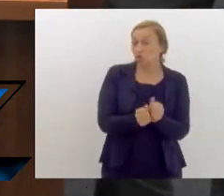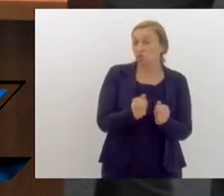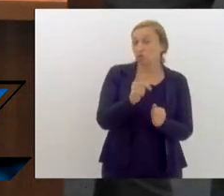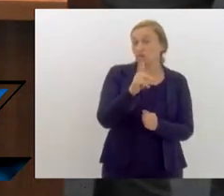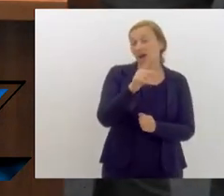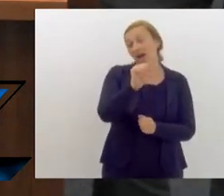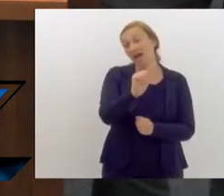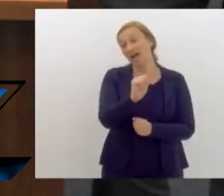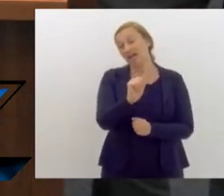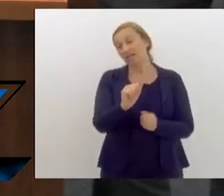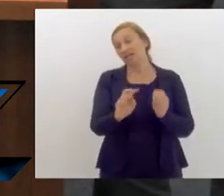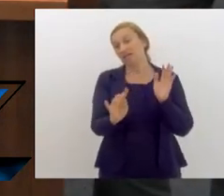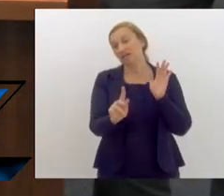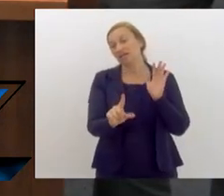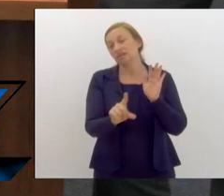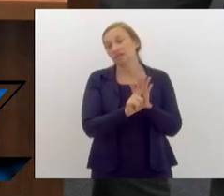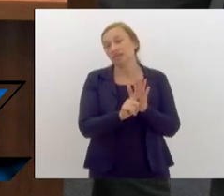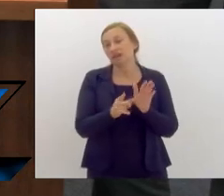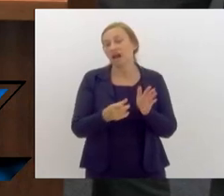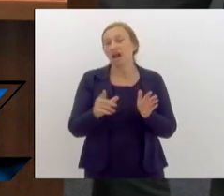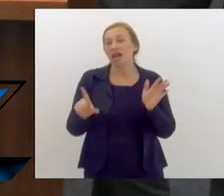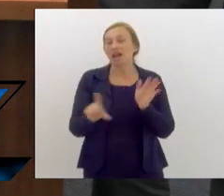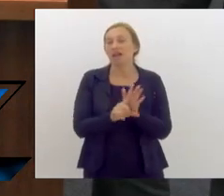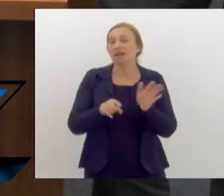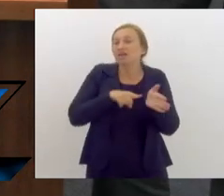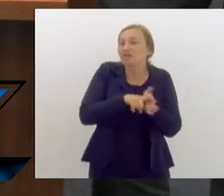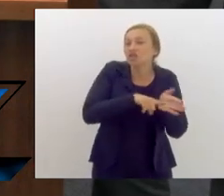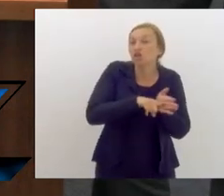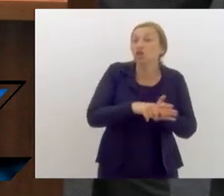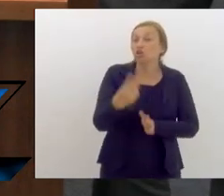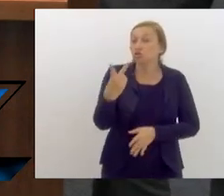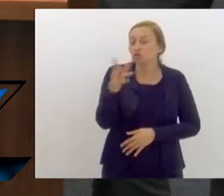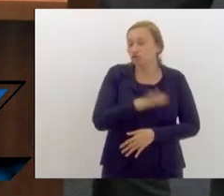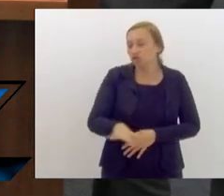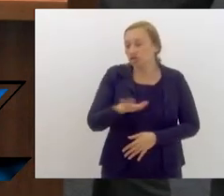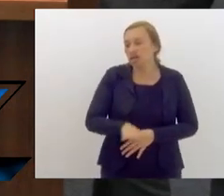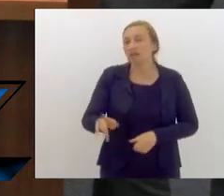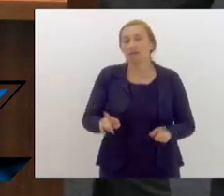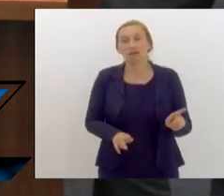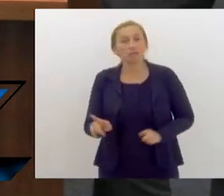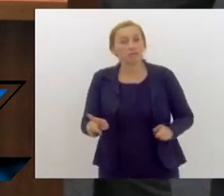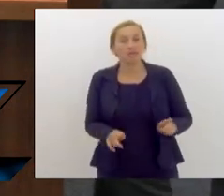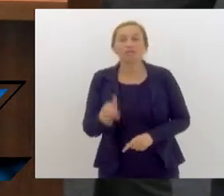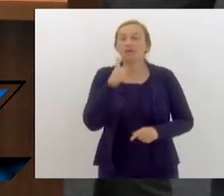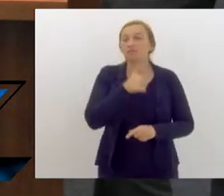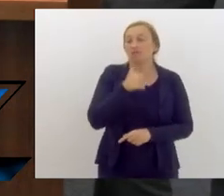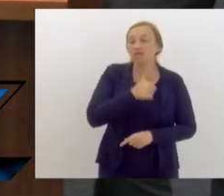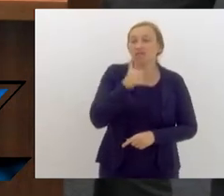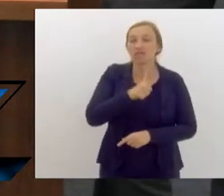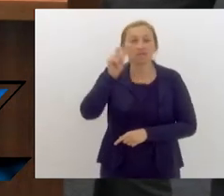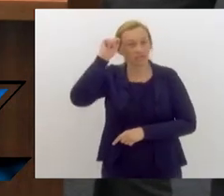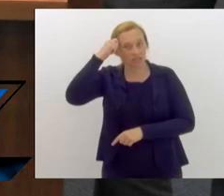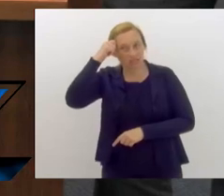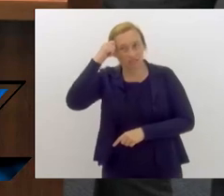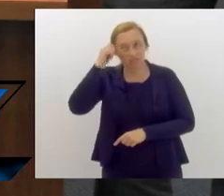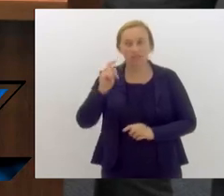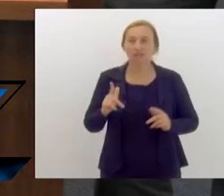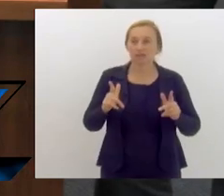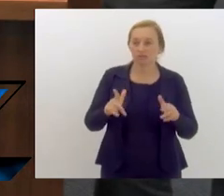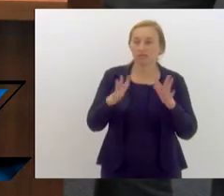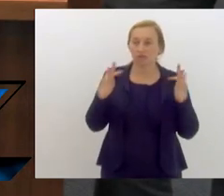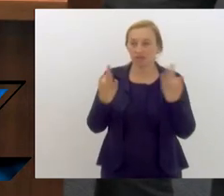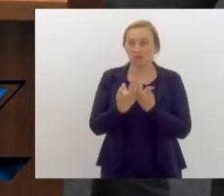a priorização de investigação já que morreram duas crianças primas inclusive meninas negras da mesma família